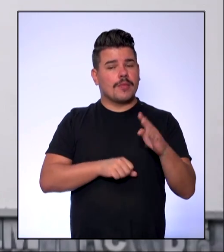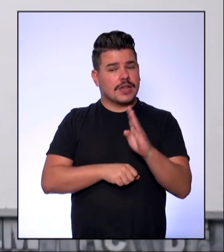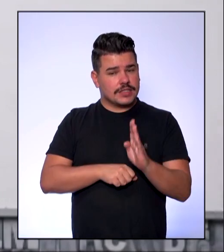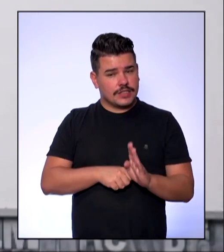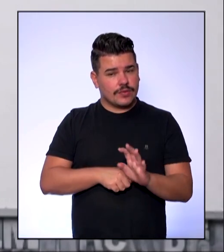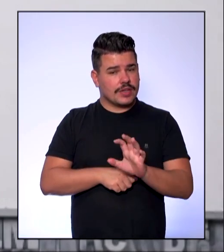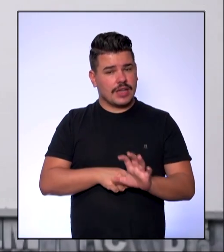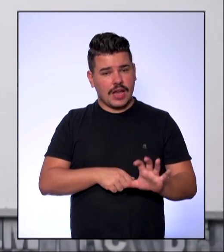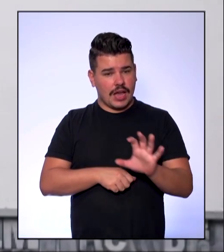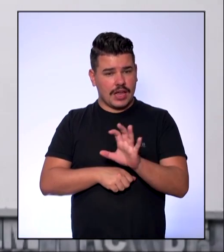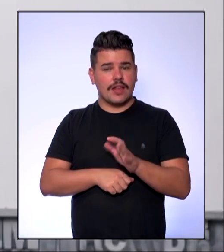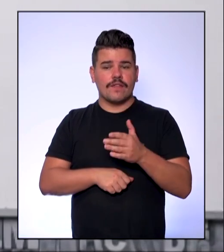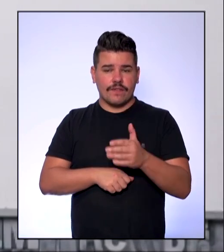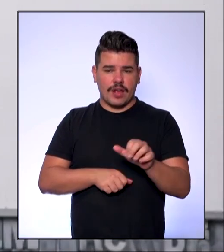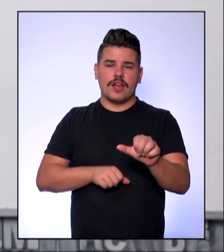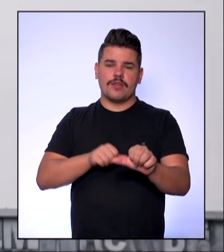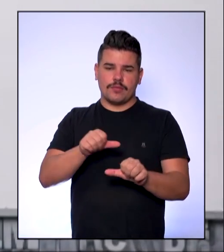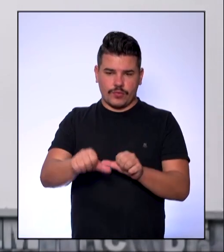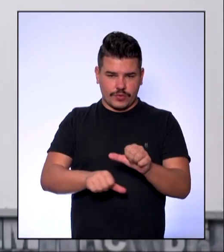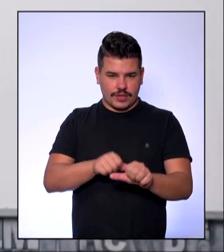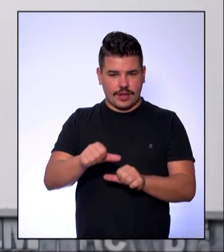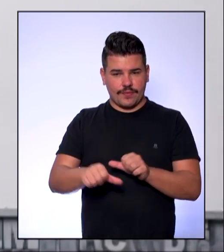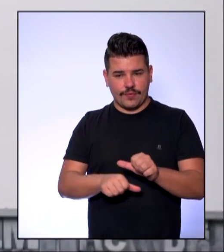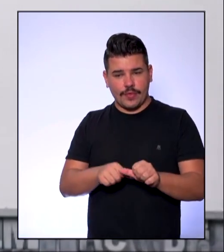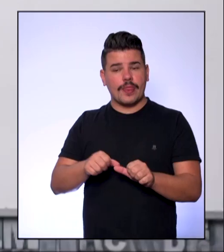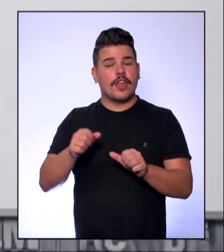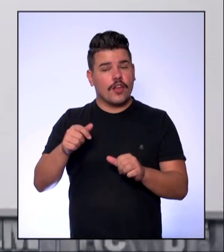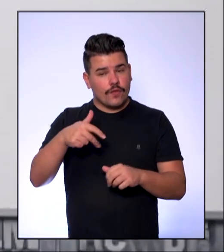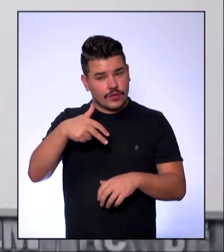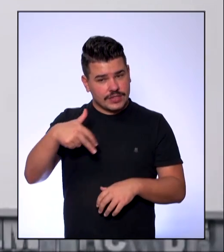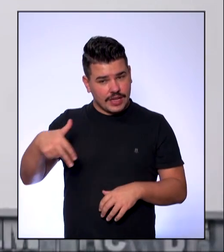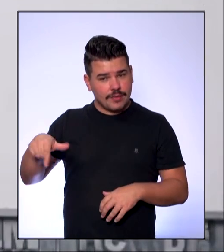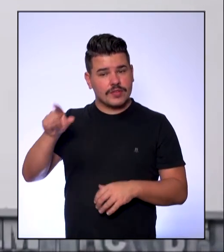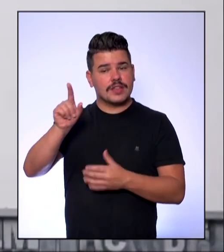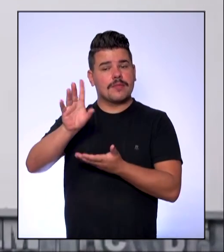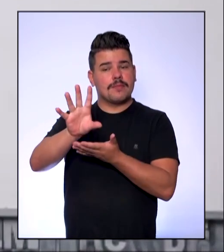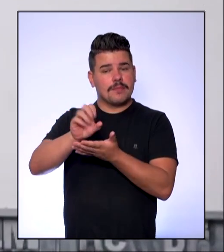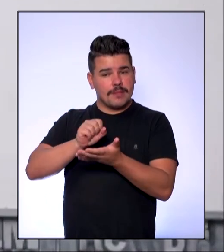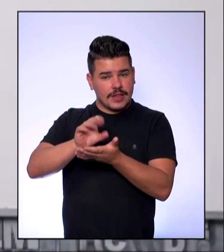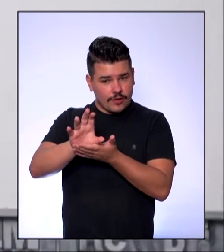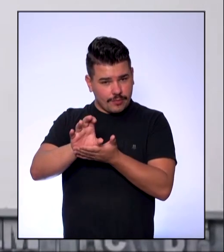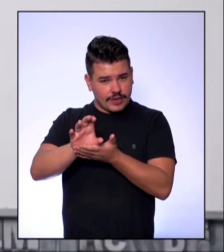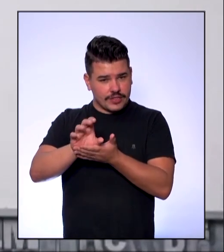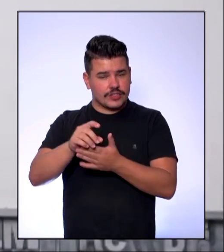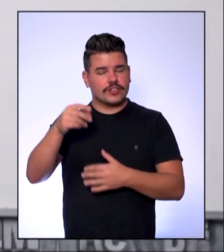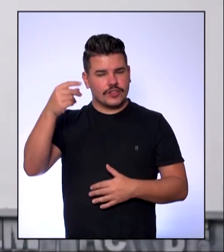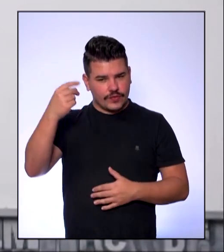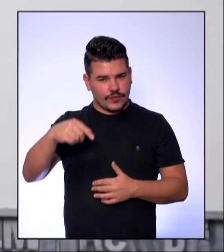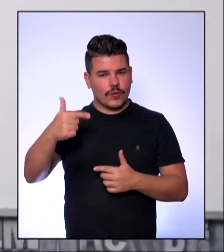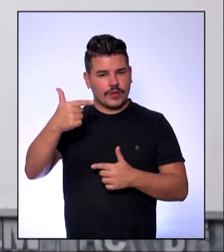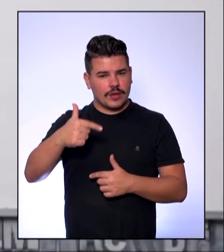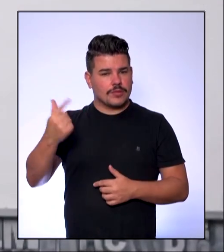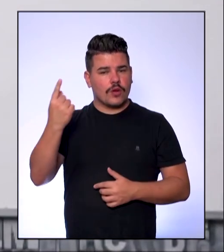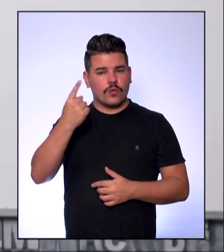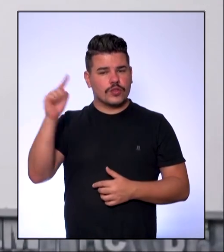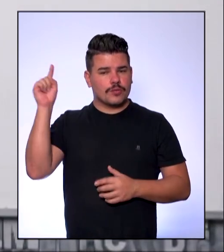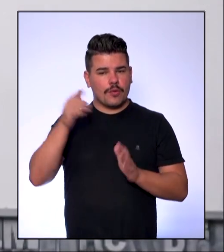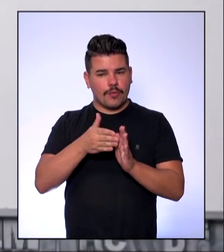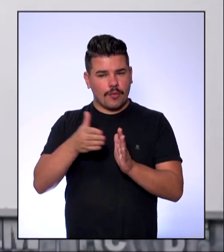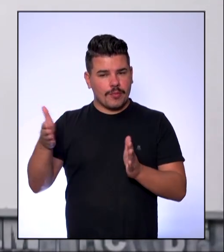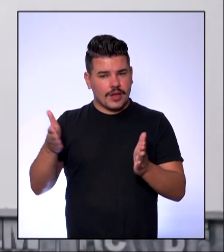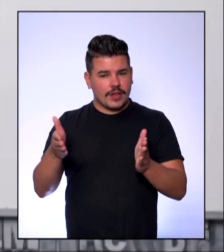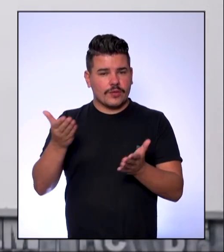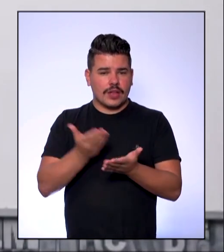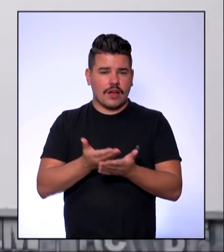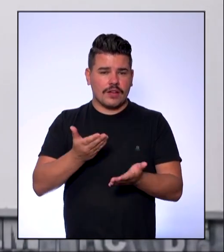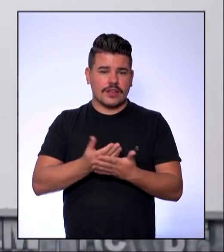vai mudar um pouco. Vou sair da tela para você bater o printzinho, vou olhar a interação, apagamos e vamos para a nossa última parte, está quase